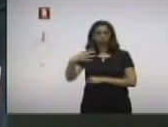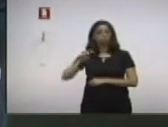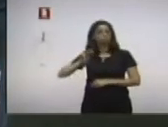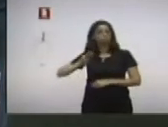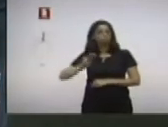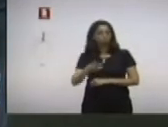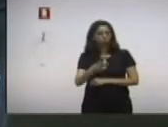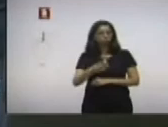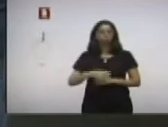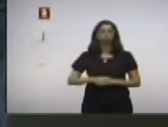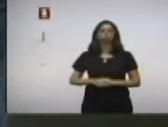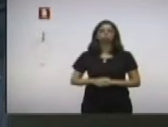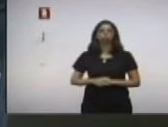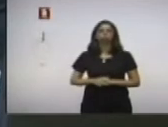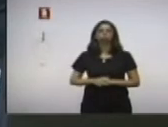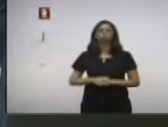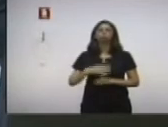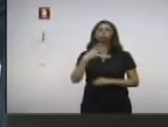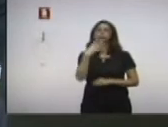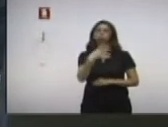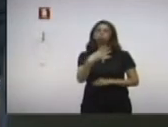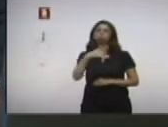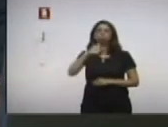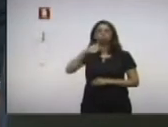244 milhões 471